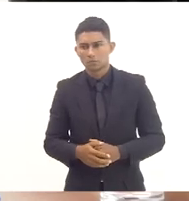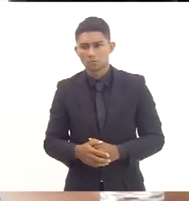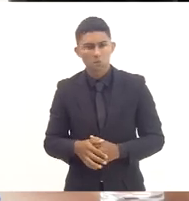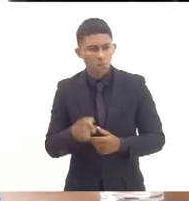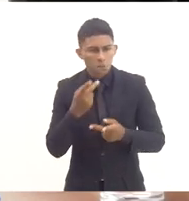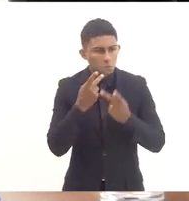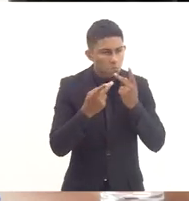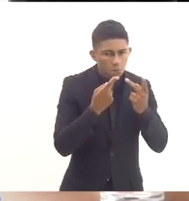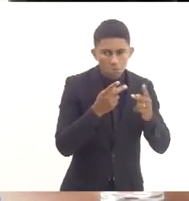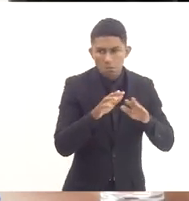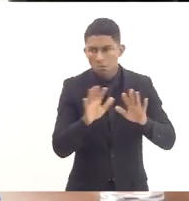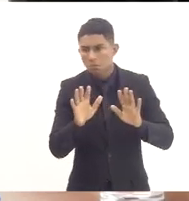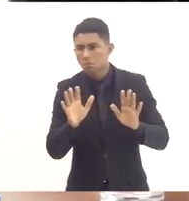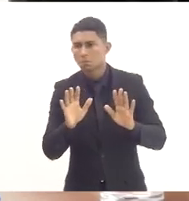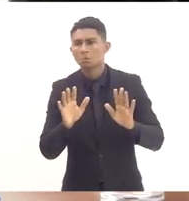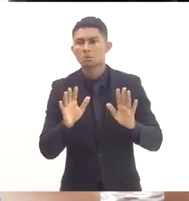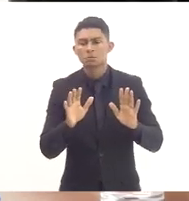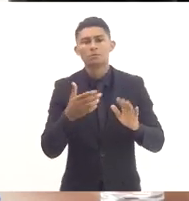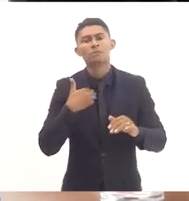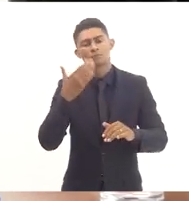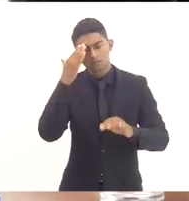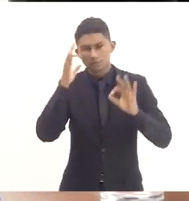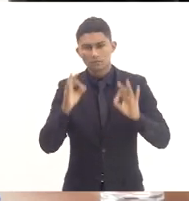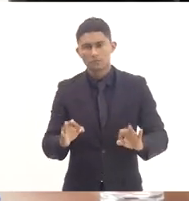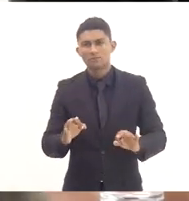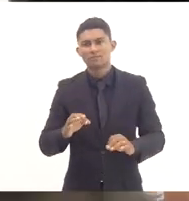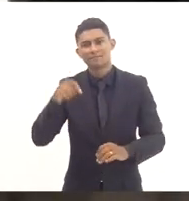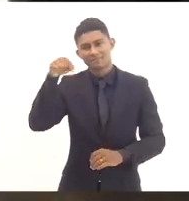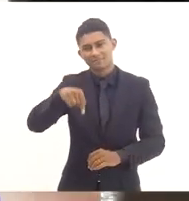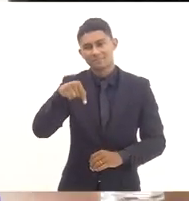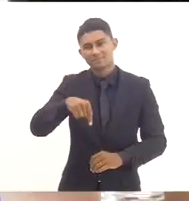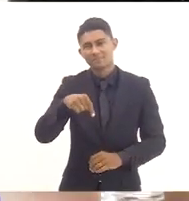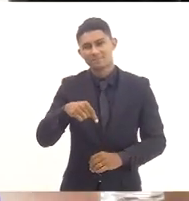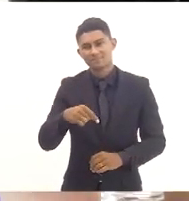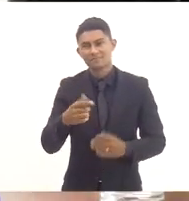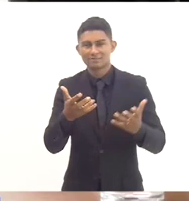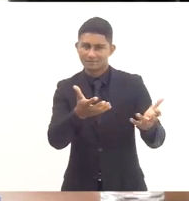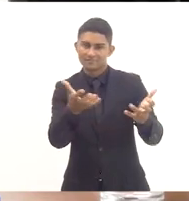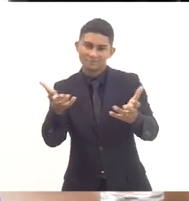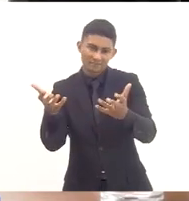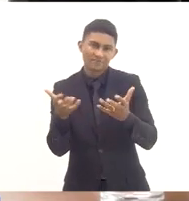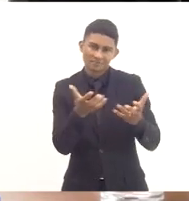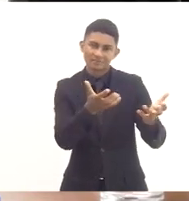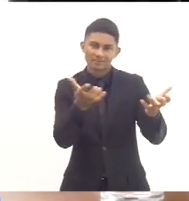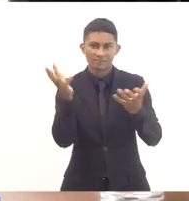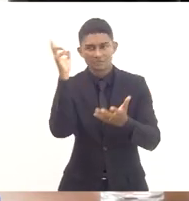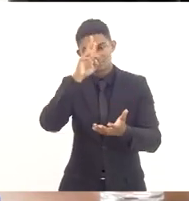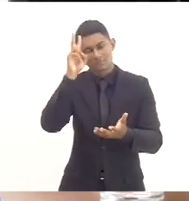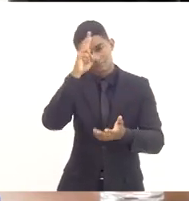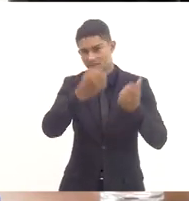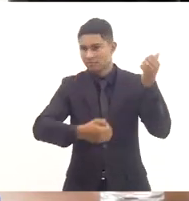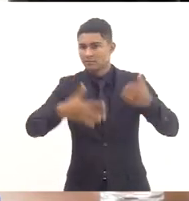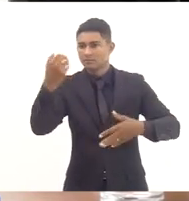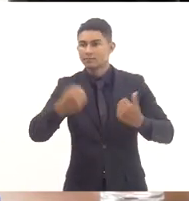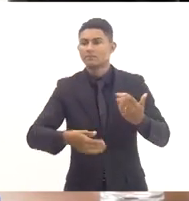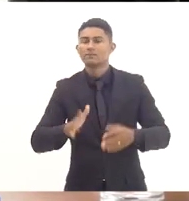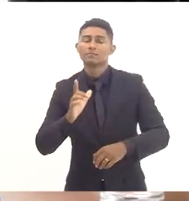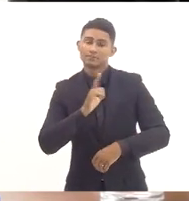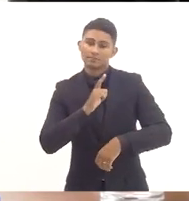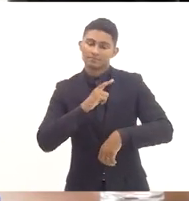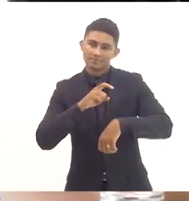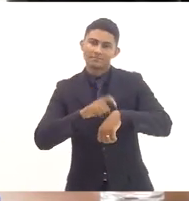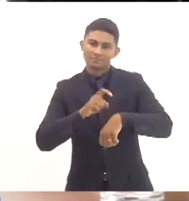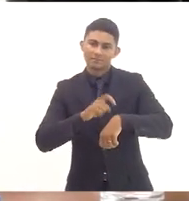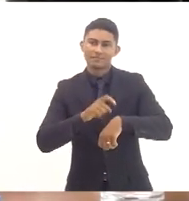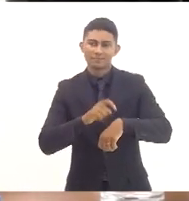queira fazer os da palavra eu tenho certeza que tem pessoas que querem fazer o uso da palavra mas a gente tem um compromisso de